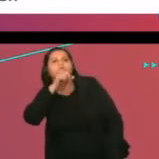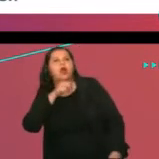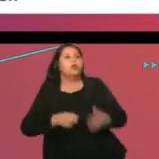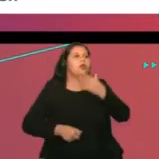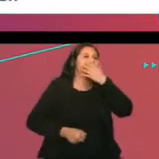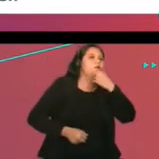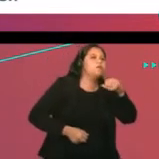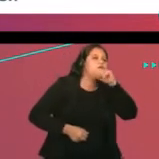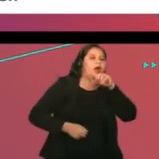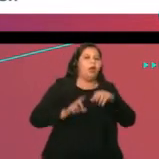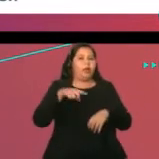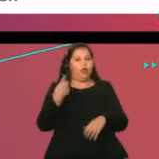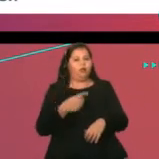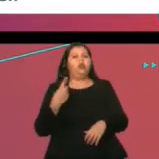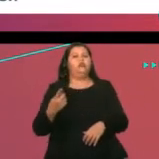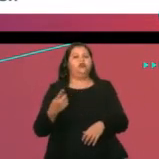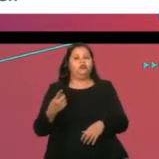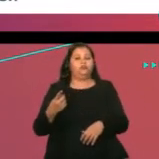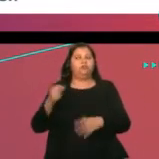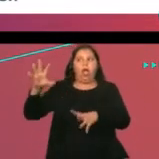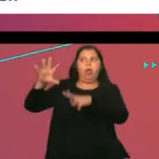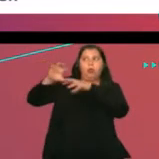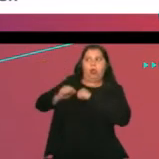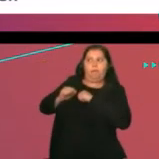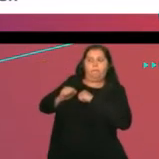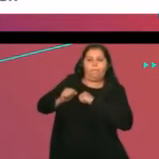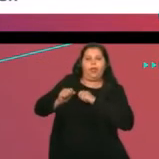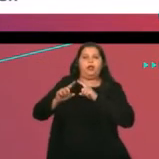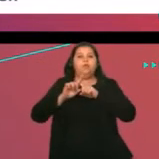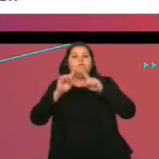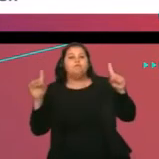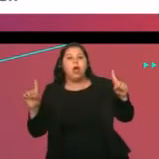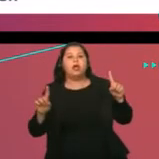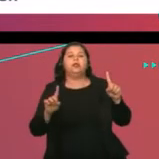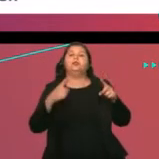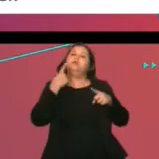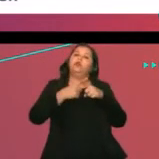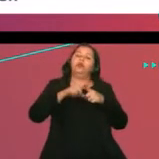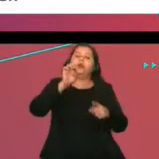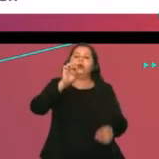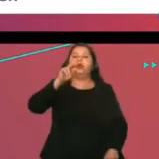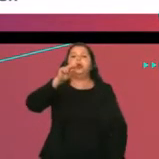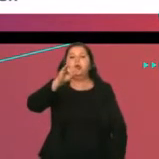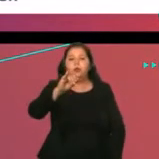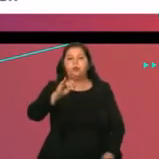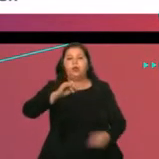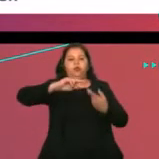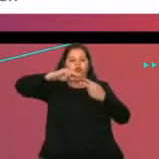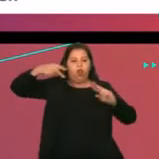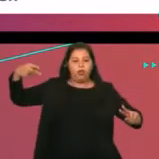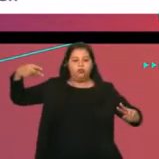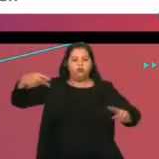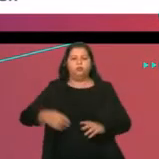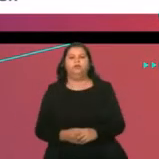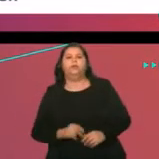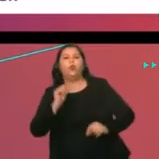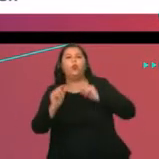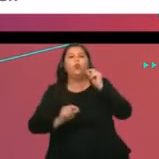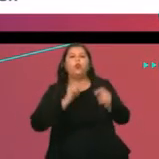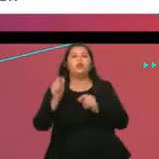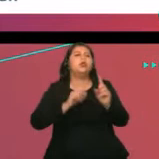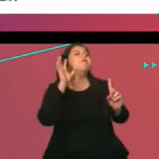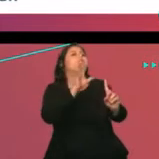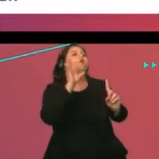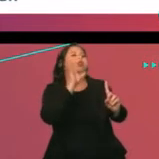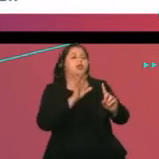achava que isso era imutável é mais basicamente por causa da epigenética e o que que influencia Essa é para